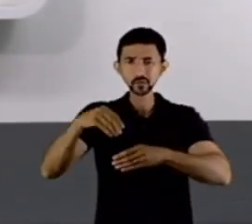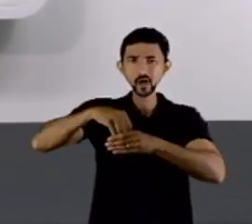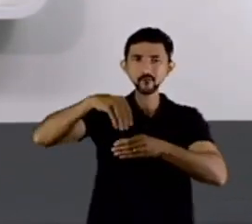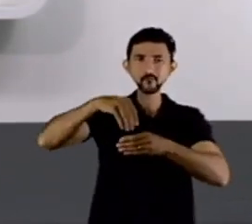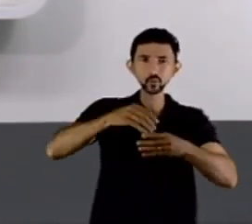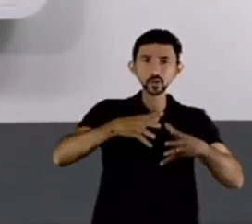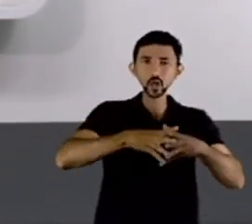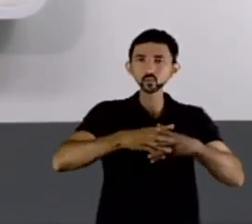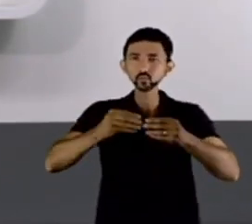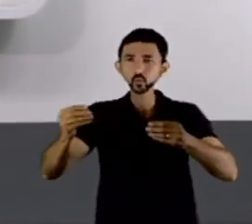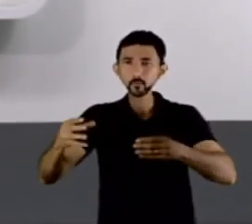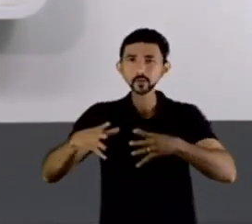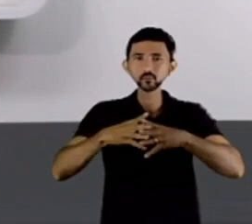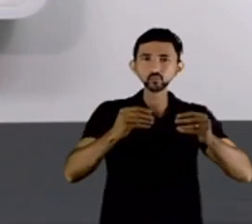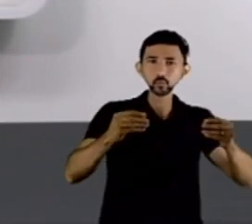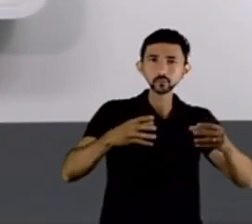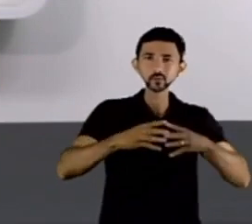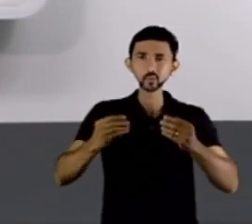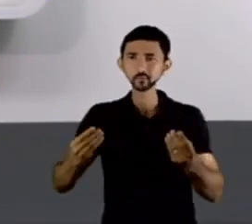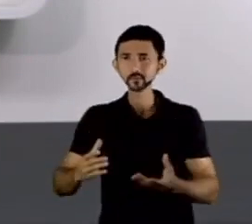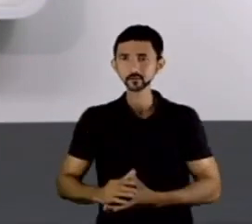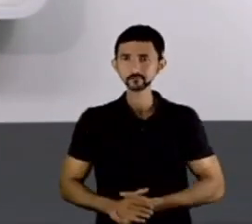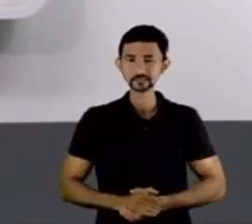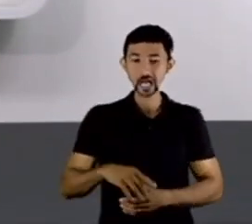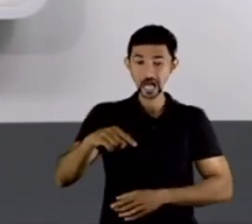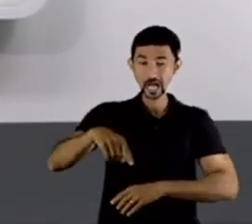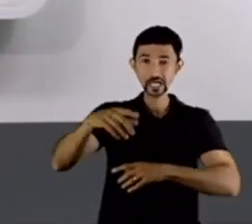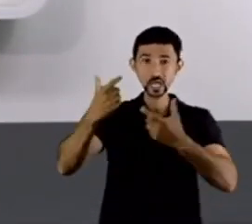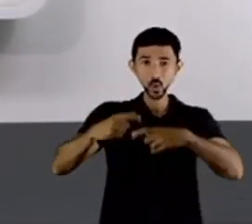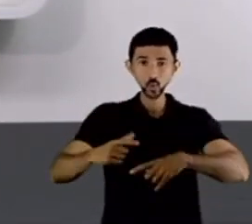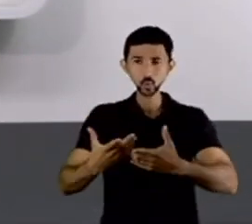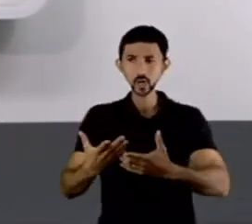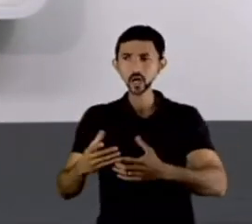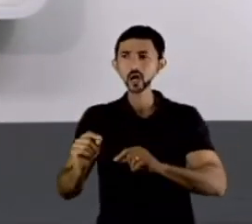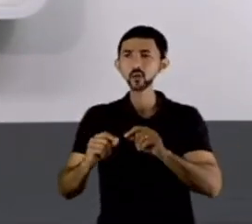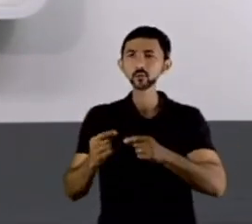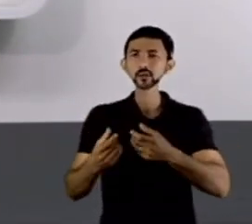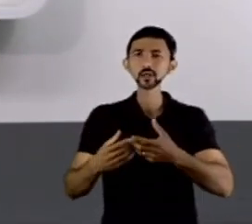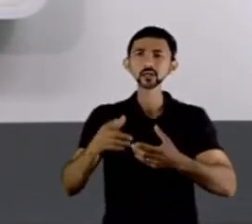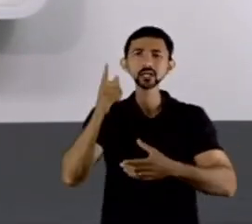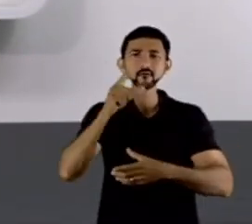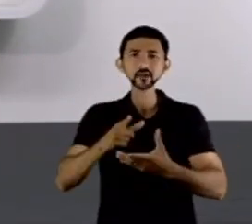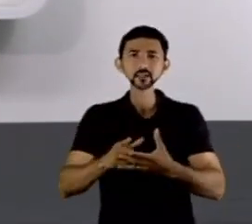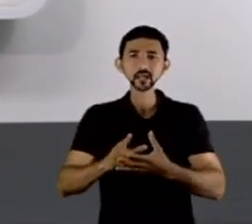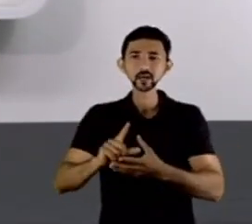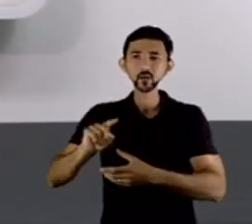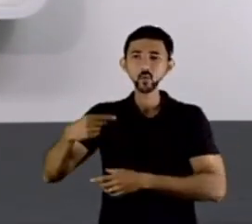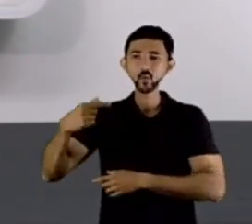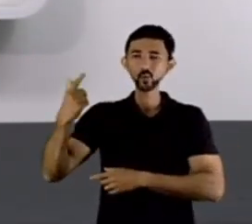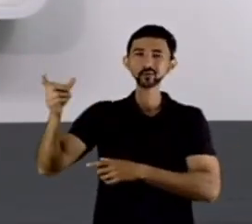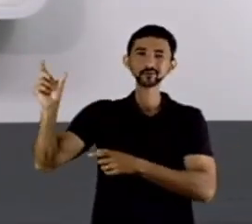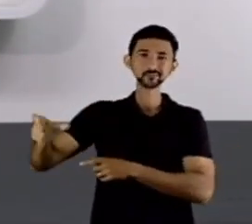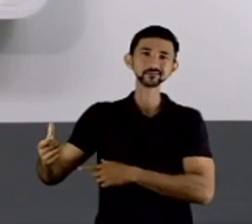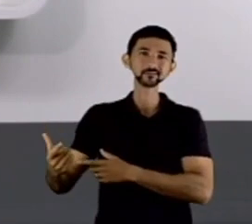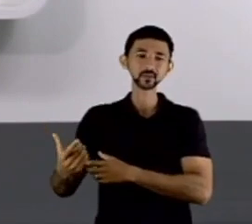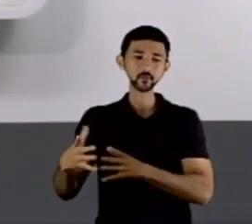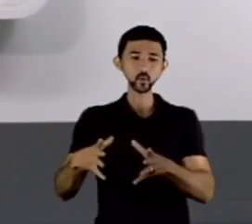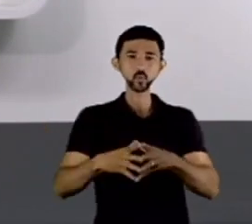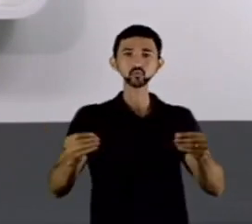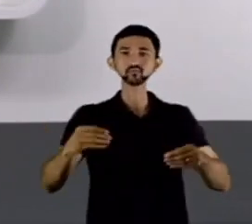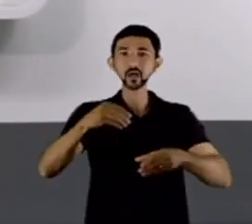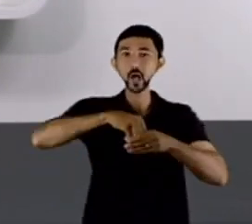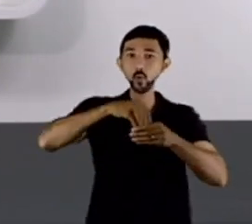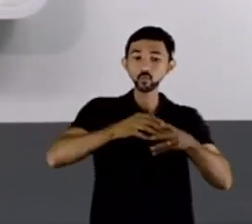onde a oposição ganhava. Ah, nesse distrito aqui, quem vai ganhar é a oposição. Então, vamos sumir com essas urnas.